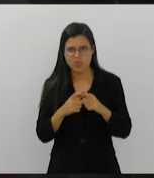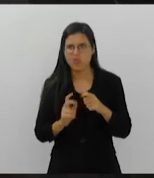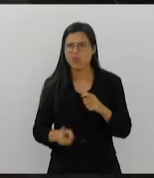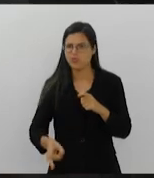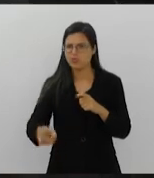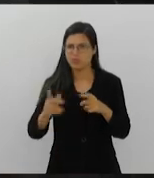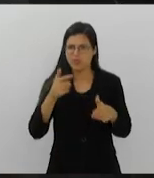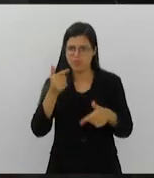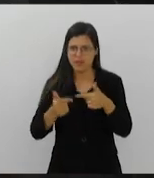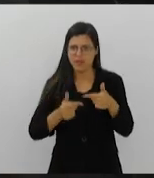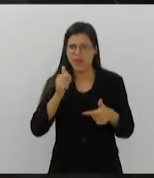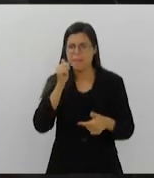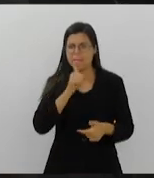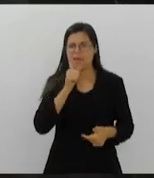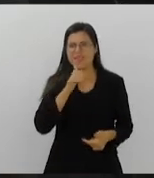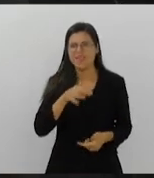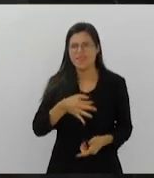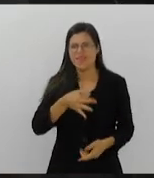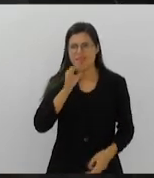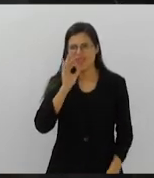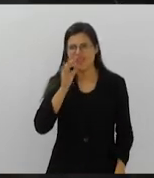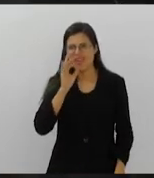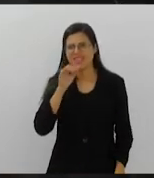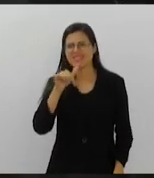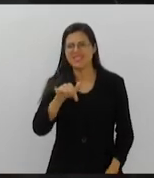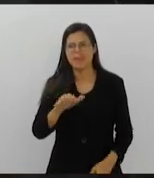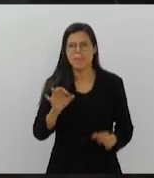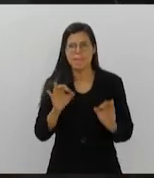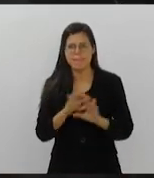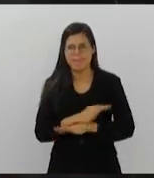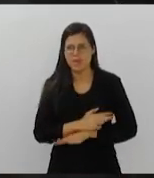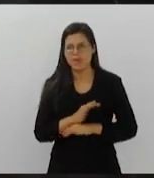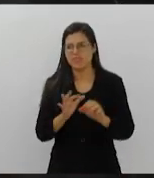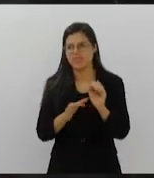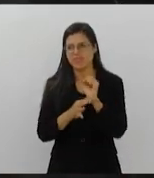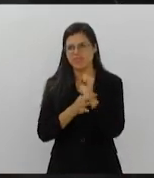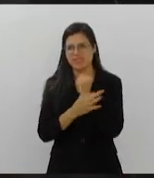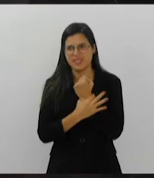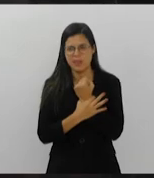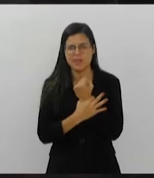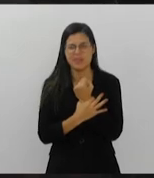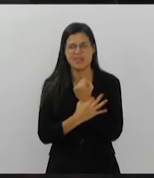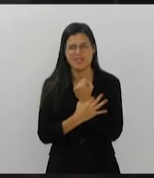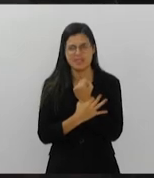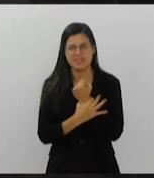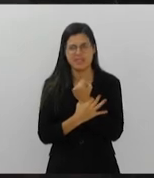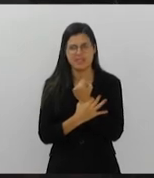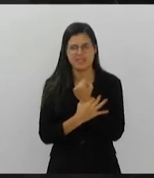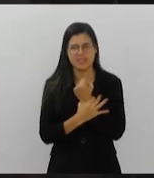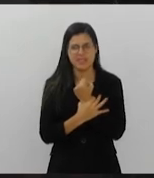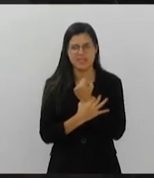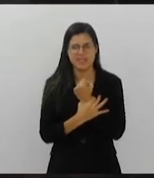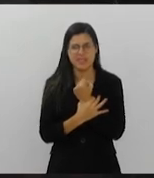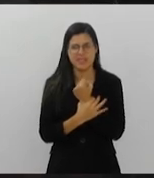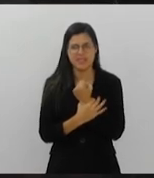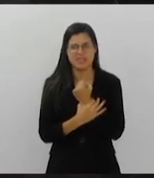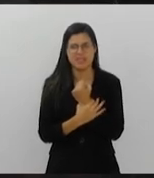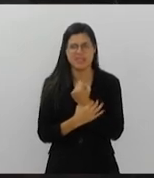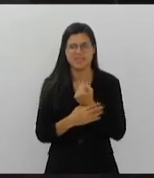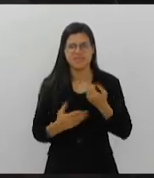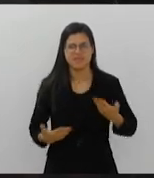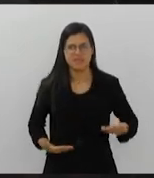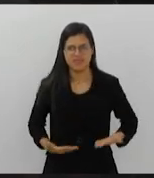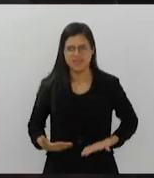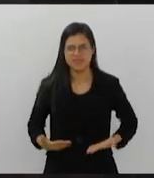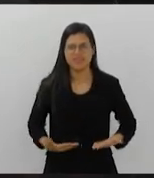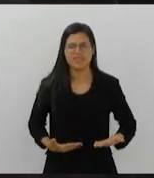cafezinho está aí pronta, os seguranças sempre prontos para nos servir, então a gente não pode deixar